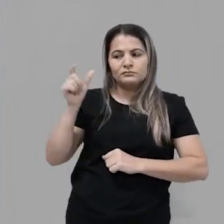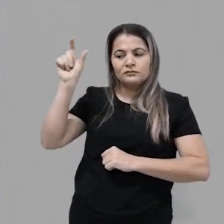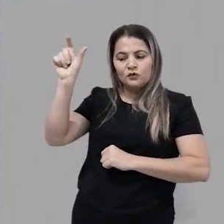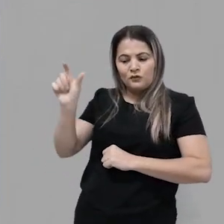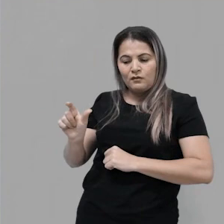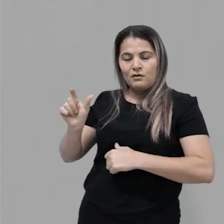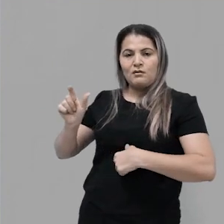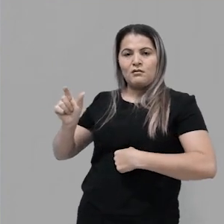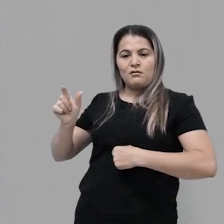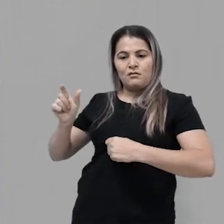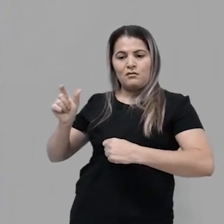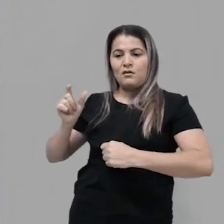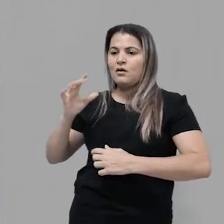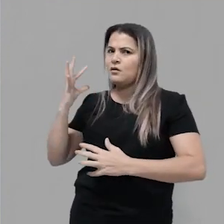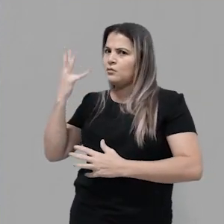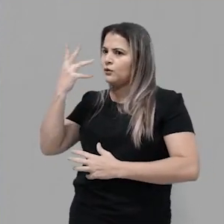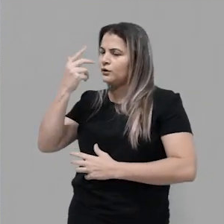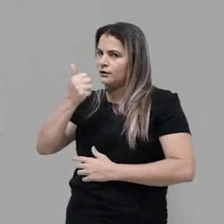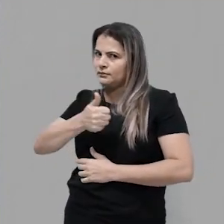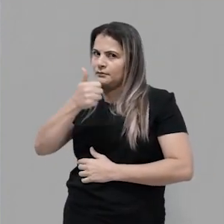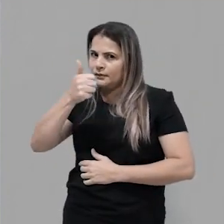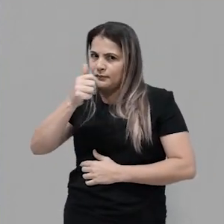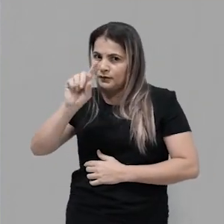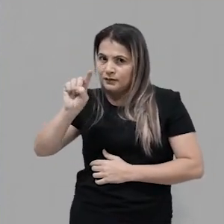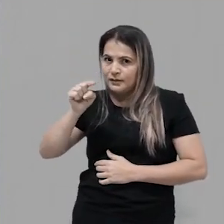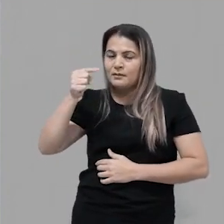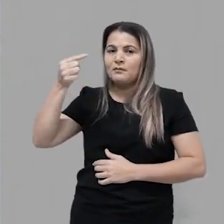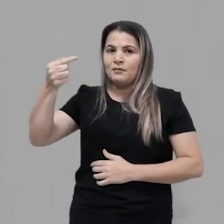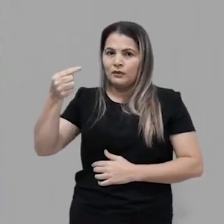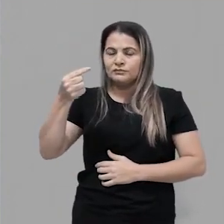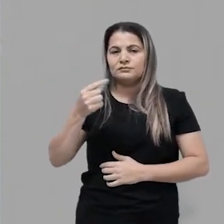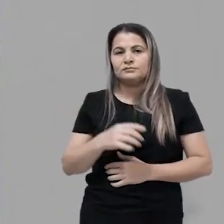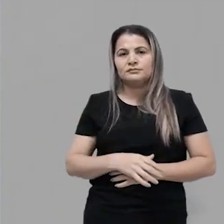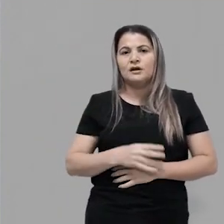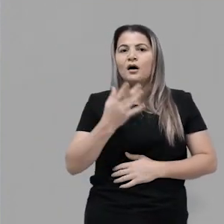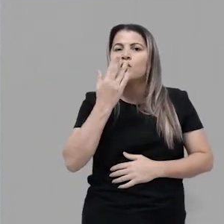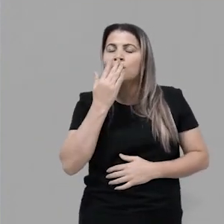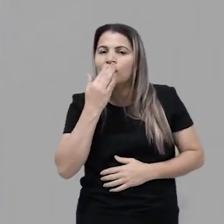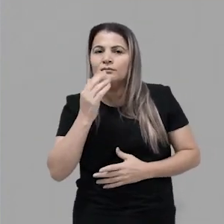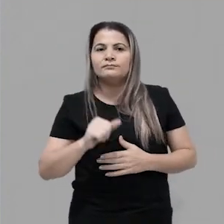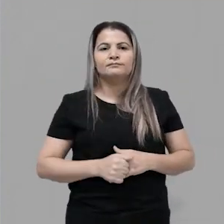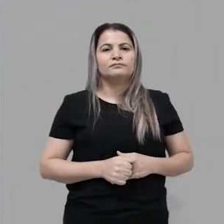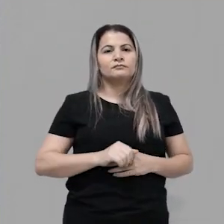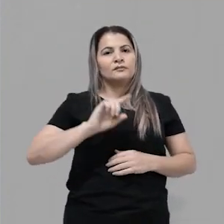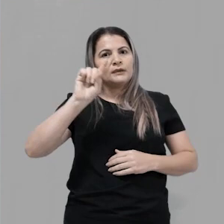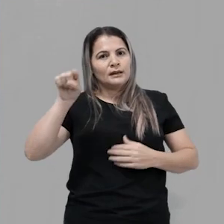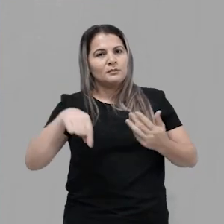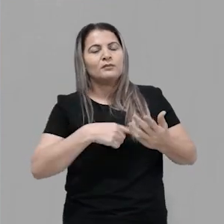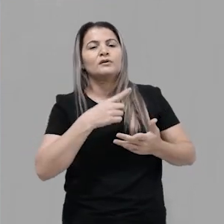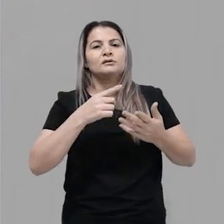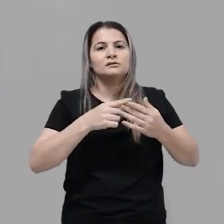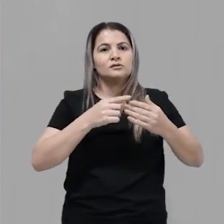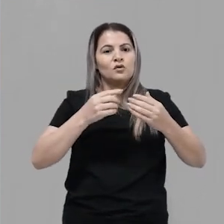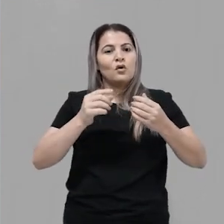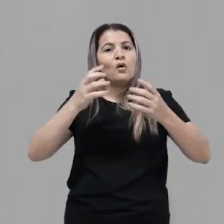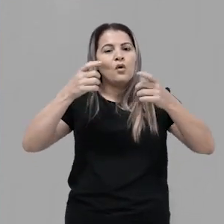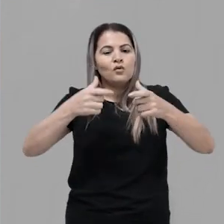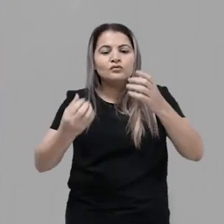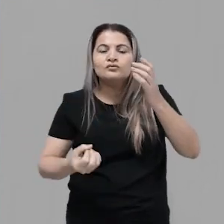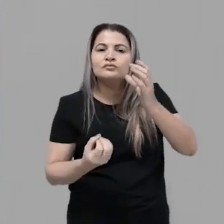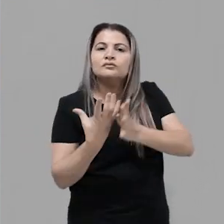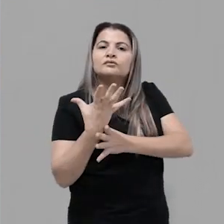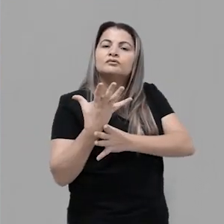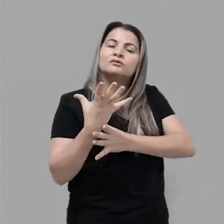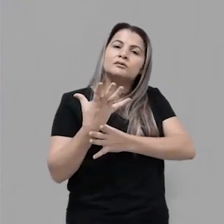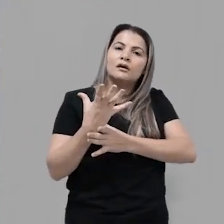vestido bonito. Você pode não achar. Origin é a origem, de onde que veio. Material,